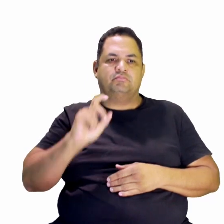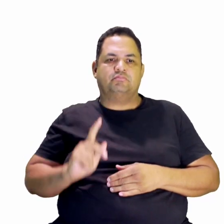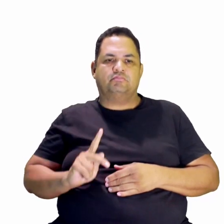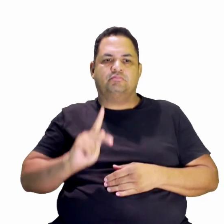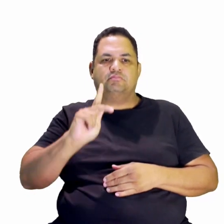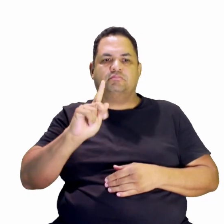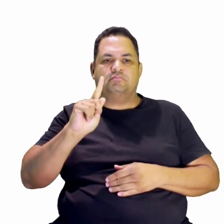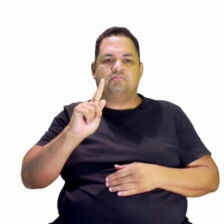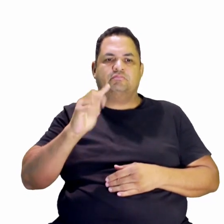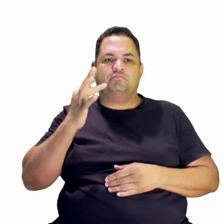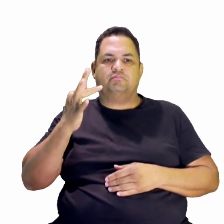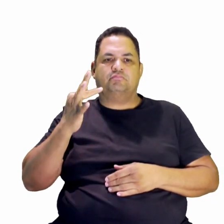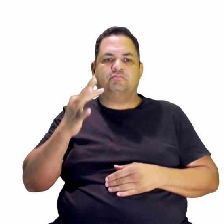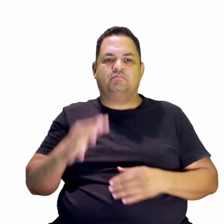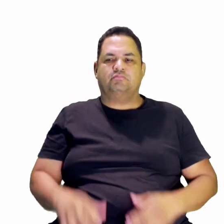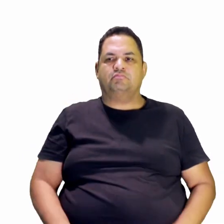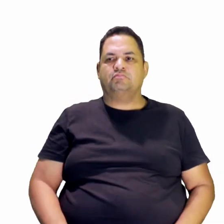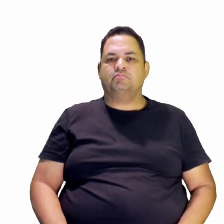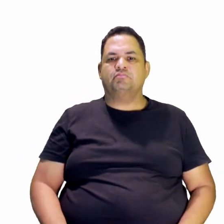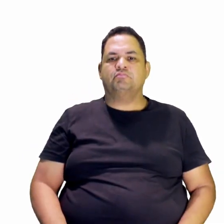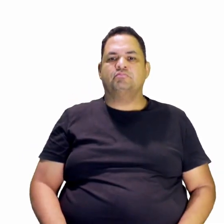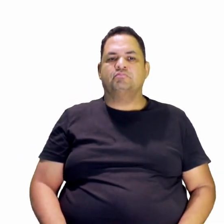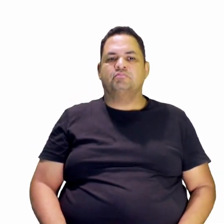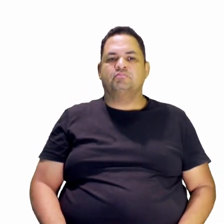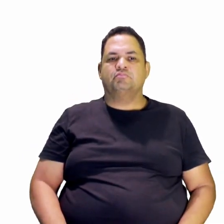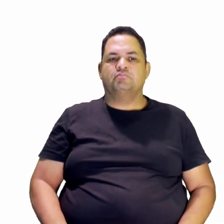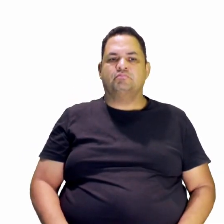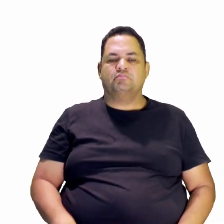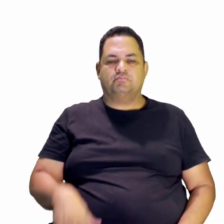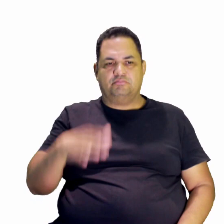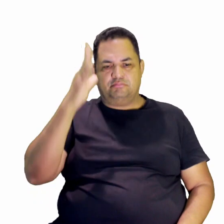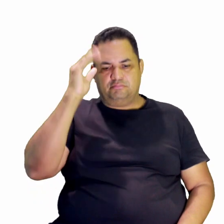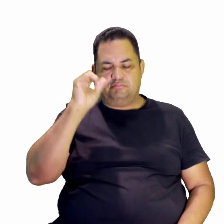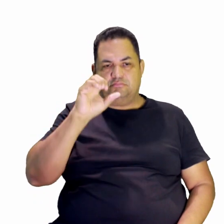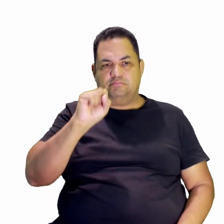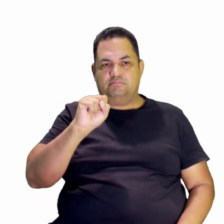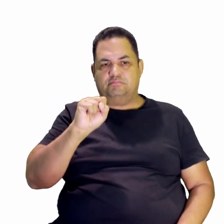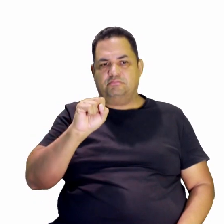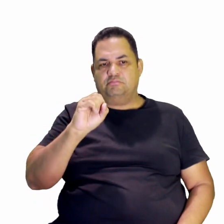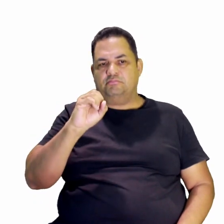kgf. Ah, professor, nem vou fazer não, eu sei que 8 kgf são 8 kg.